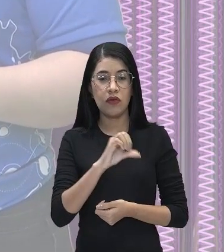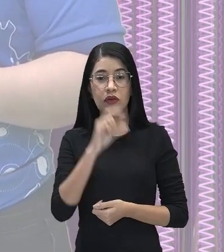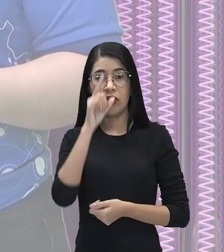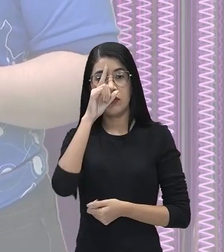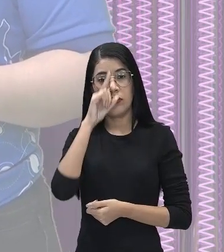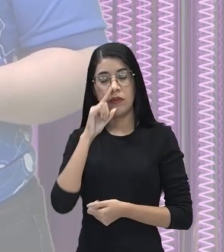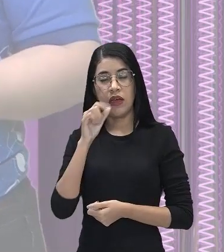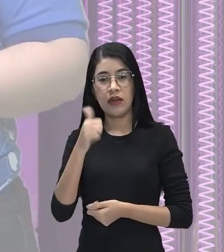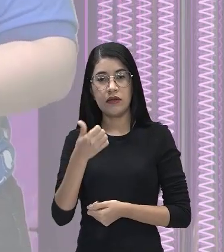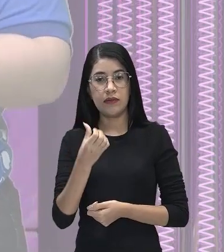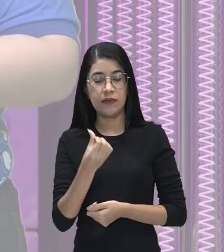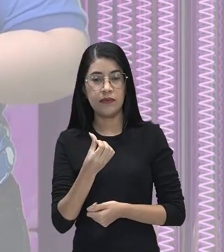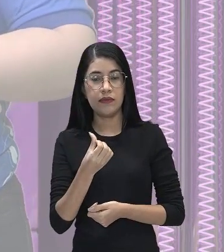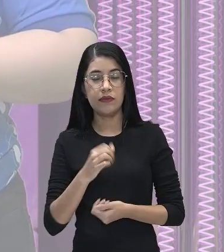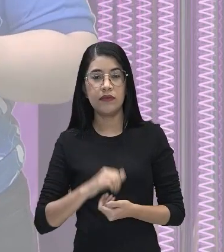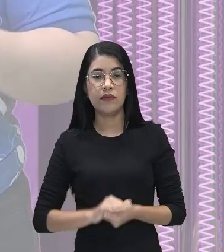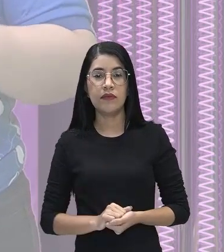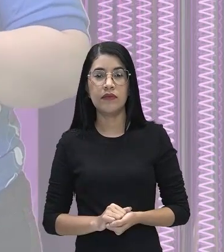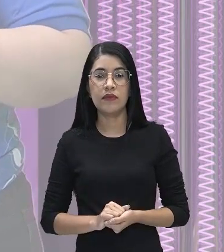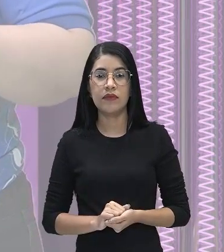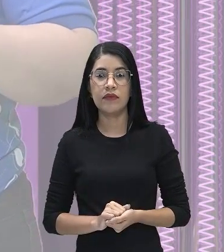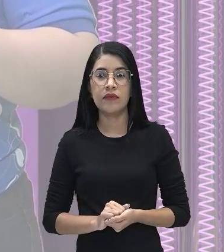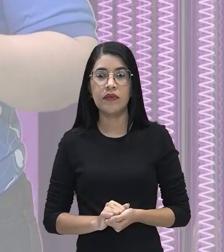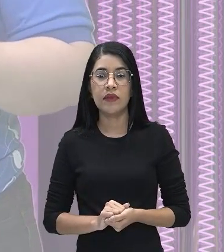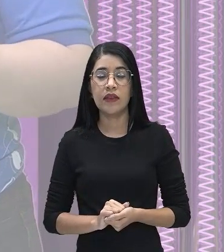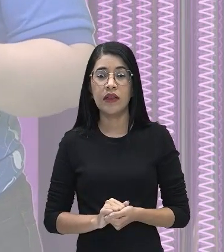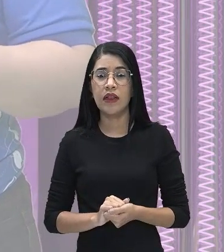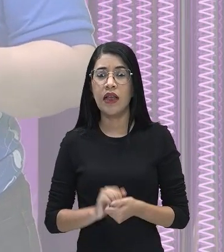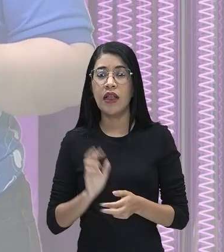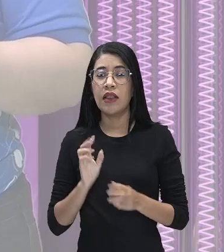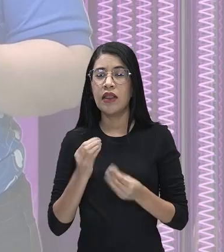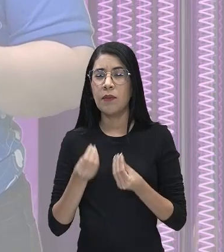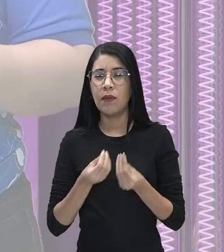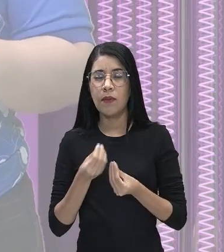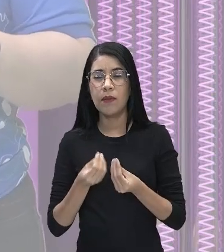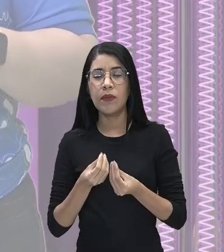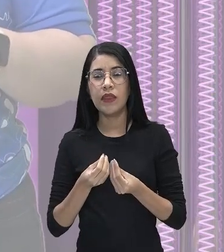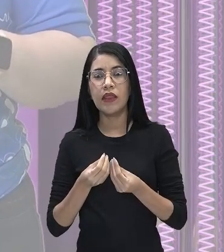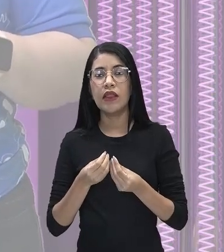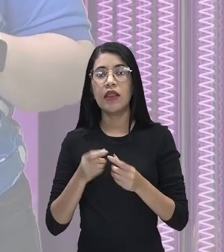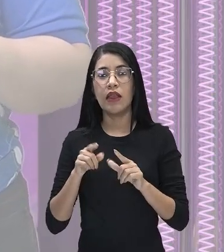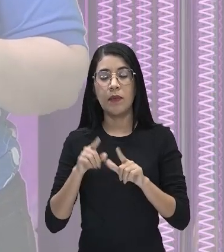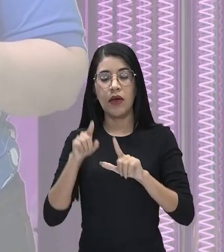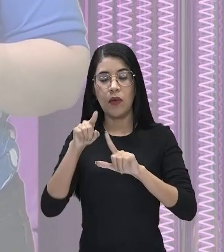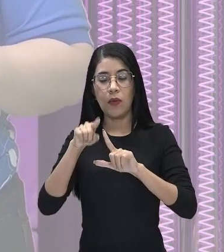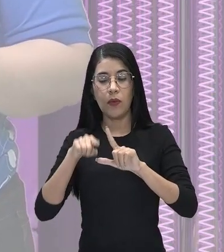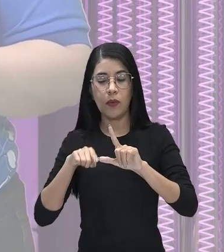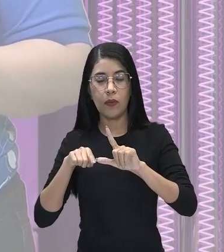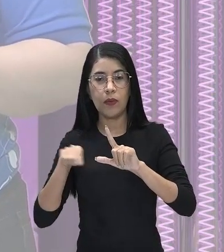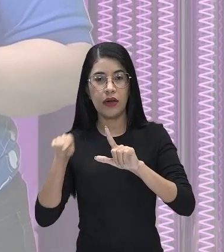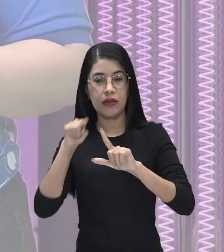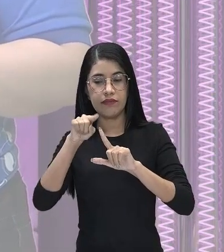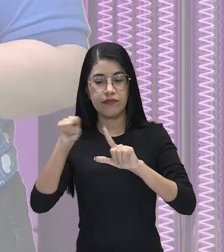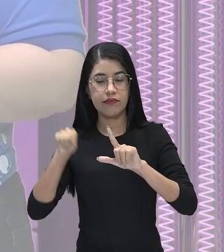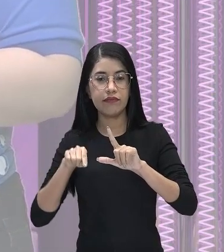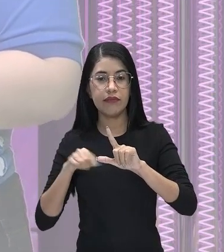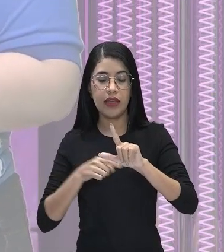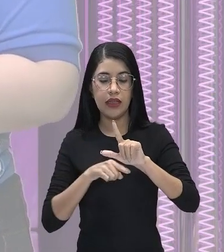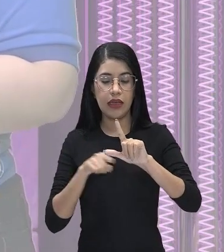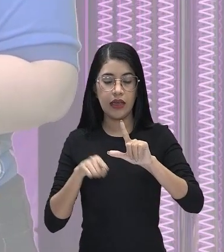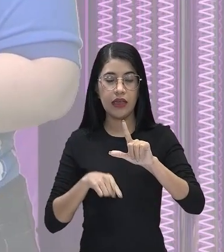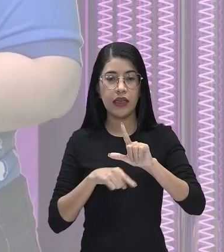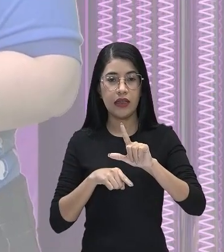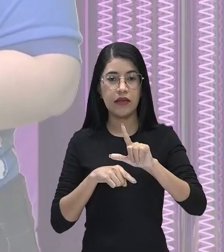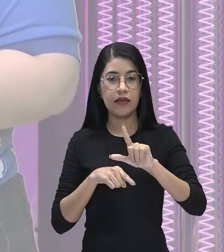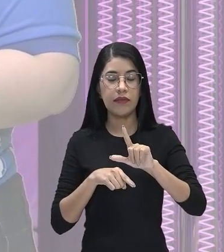amarelo tem 16. Esses quadrados, eles estão sendo desenhados sobre os catetos, certo? Muito bem. Então, se